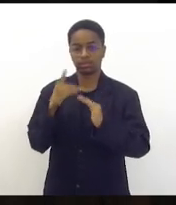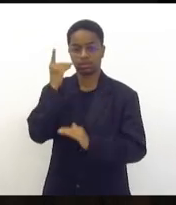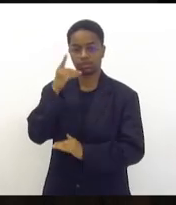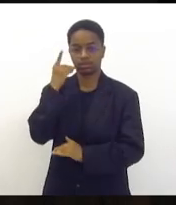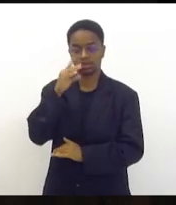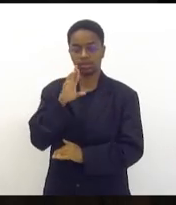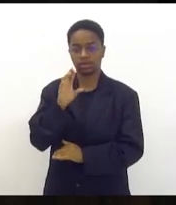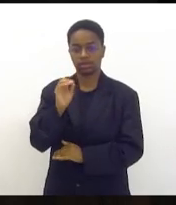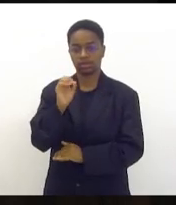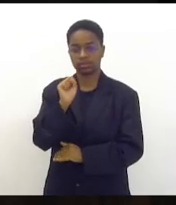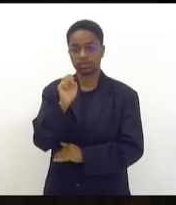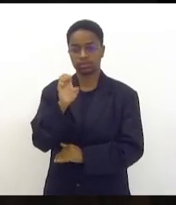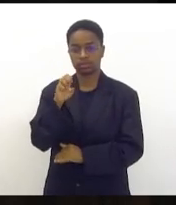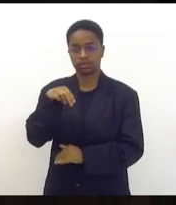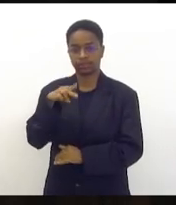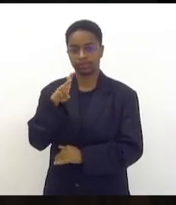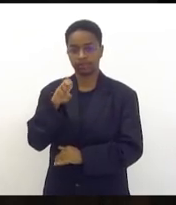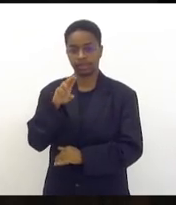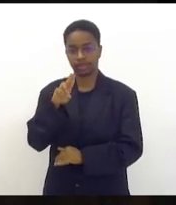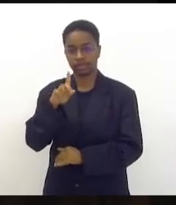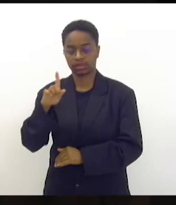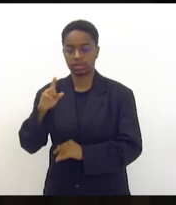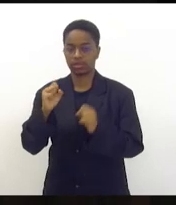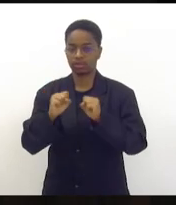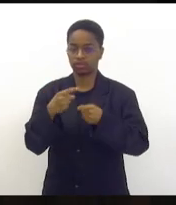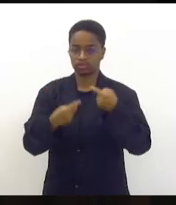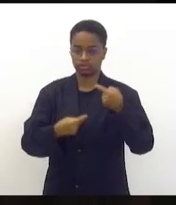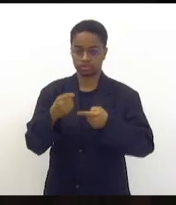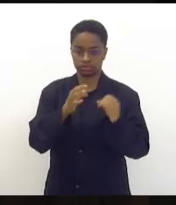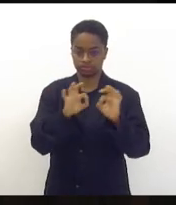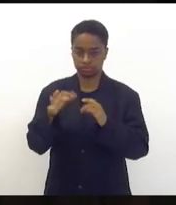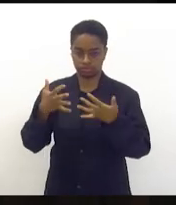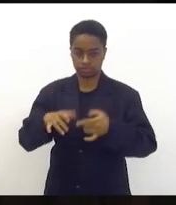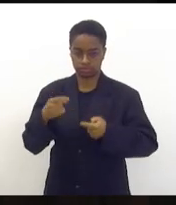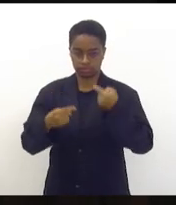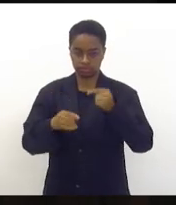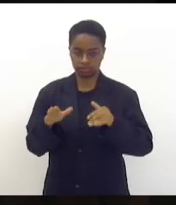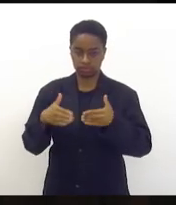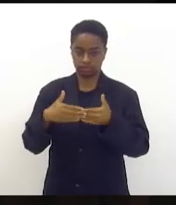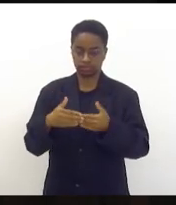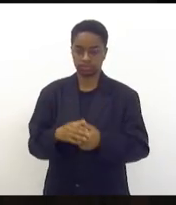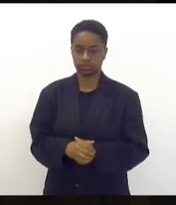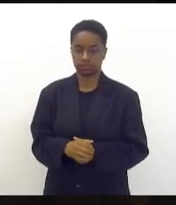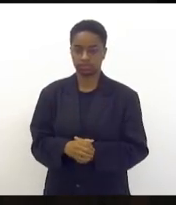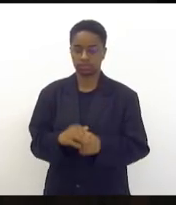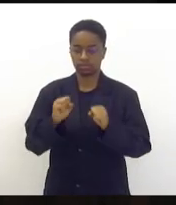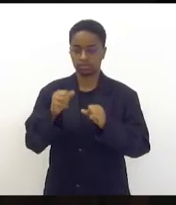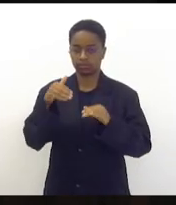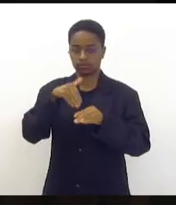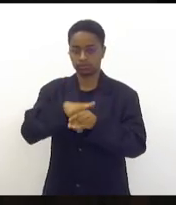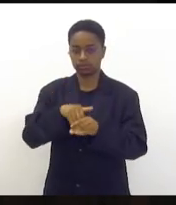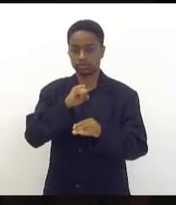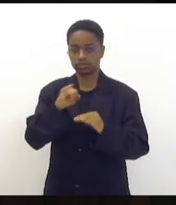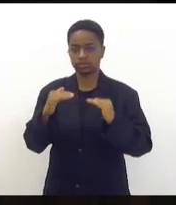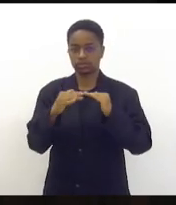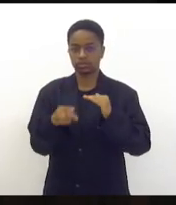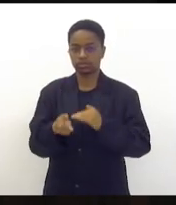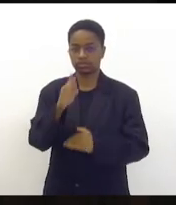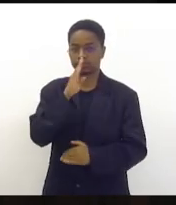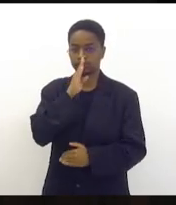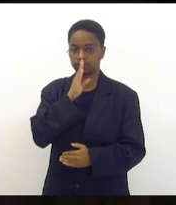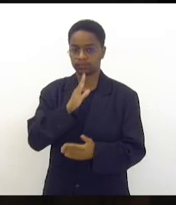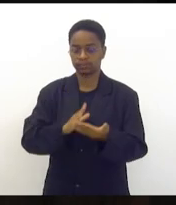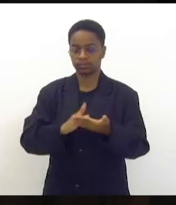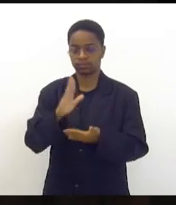deputado Rosenberg Reis. Em discussão, não havendo quem queira discutir, encerrada a discussão. Em votação, senhores que aprovam, permaneçam